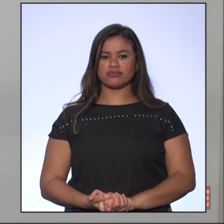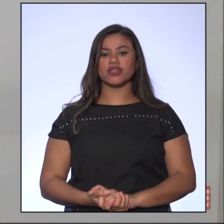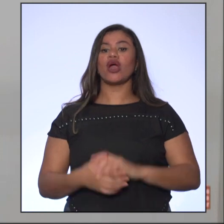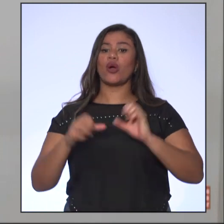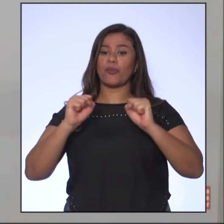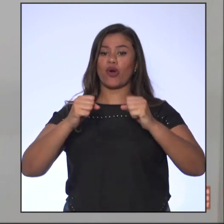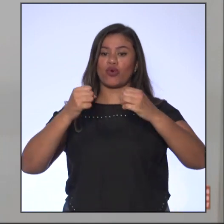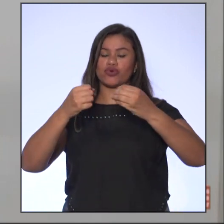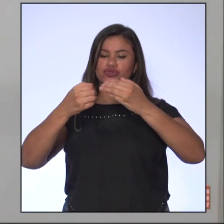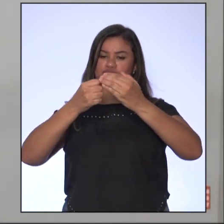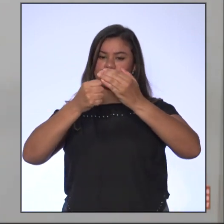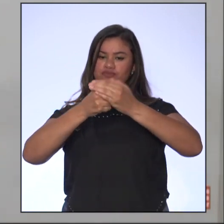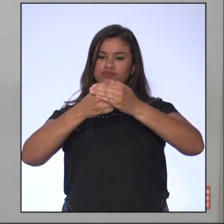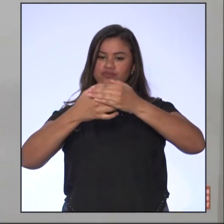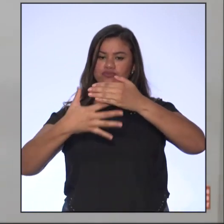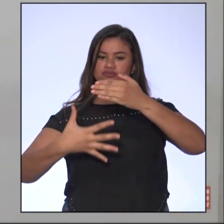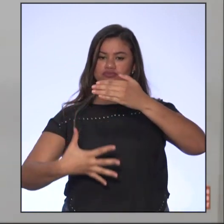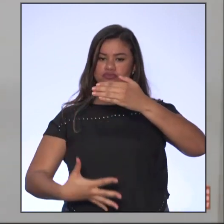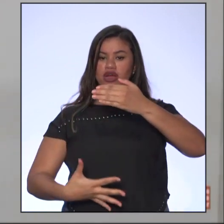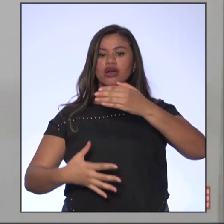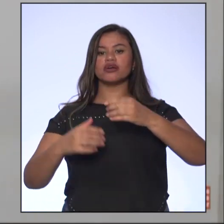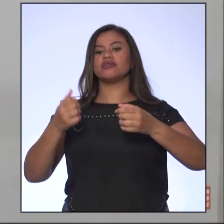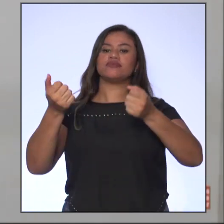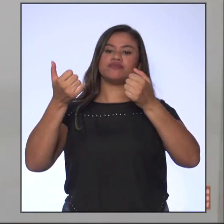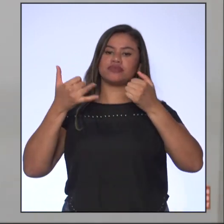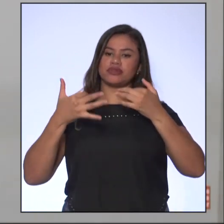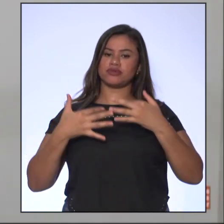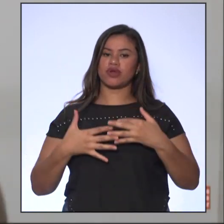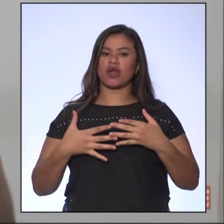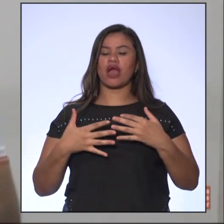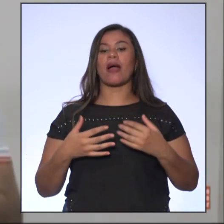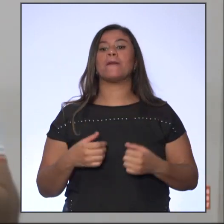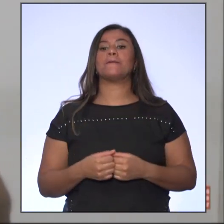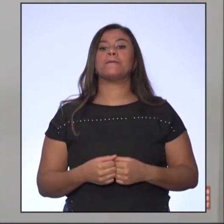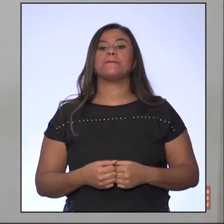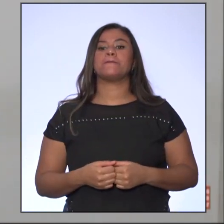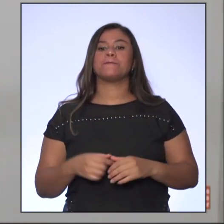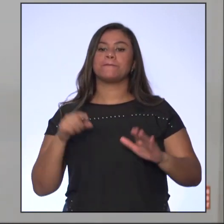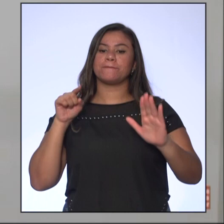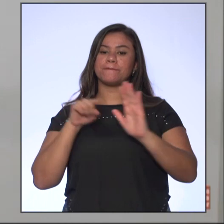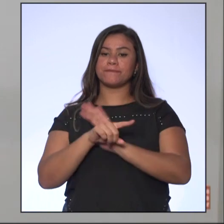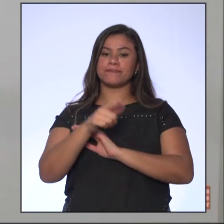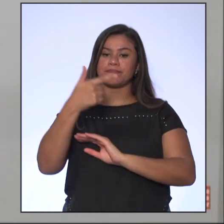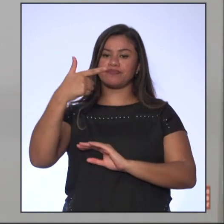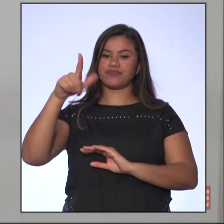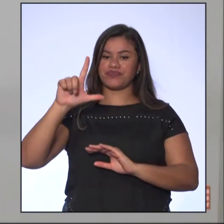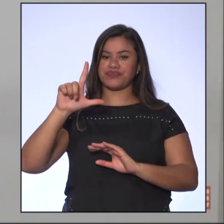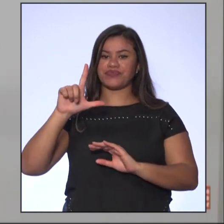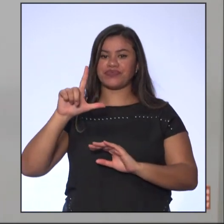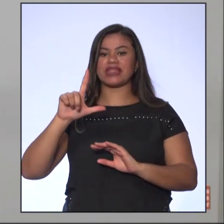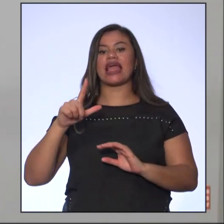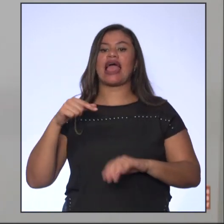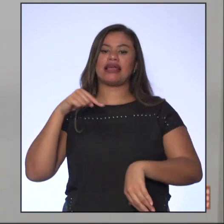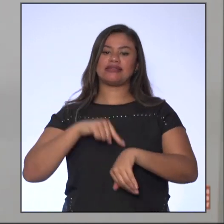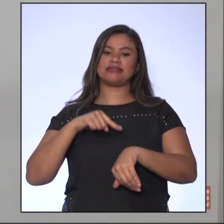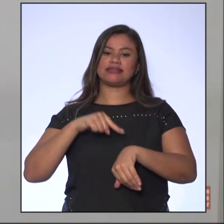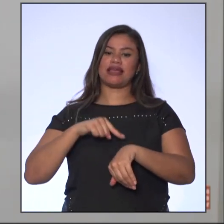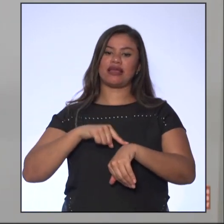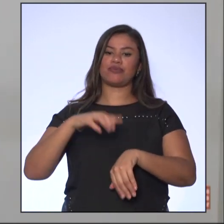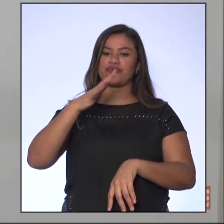comentários aqui qual é o gabarito da próxima questão. Coloca na tela aí a próxima questão, que eu vou te dar um tempo para